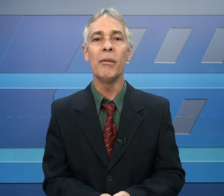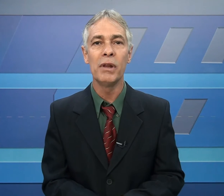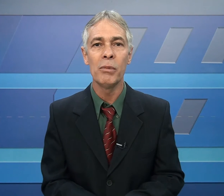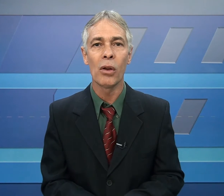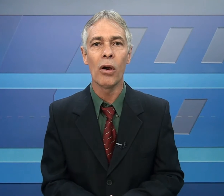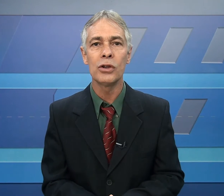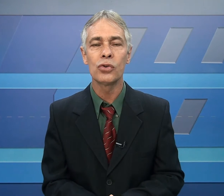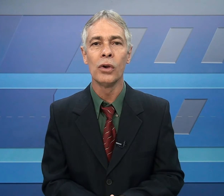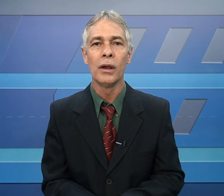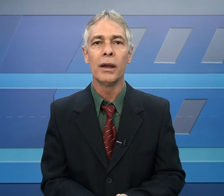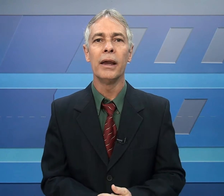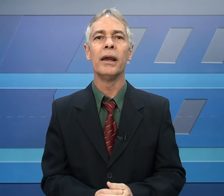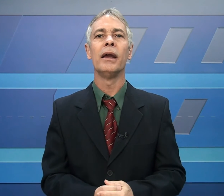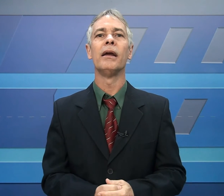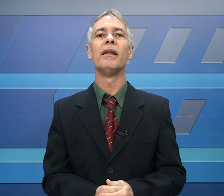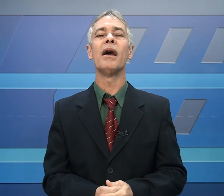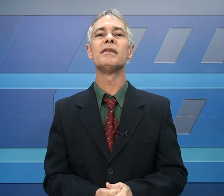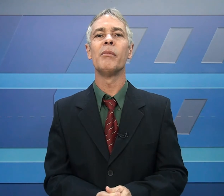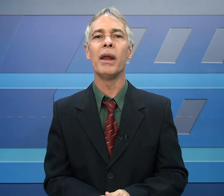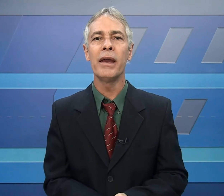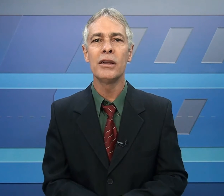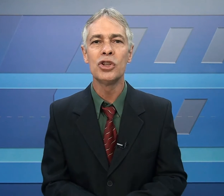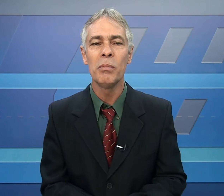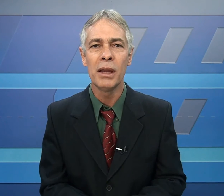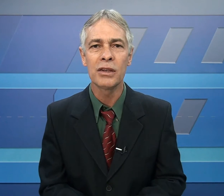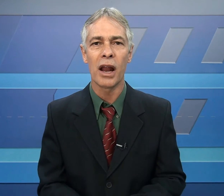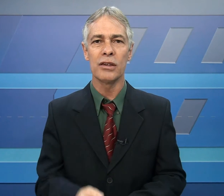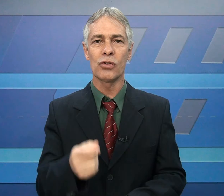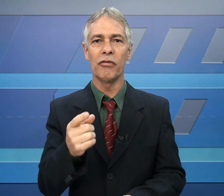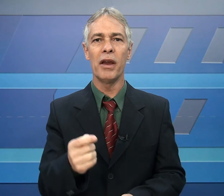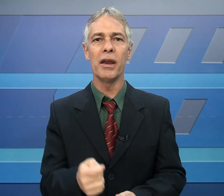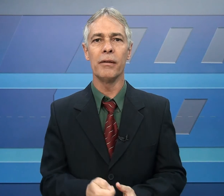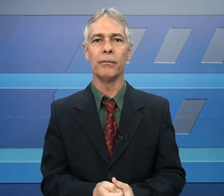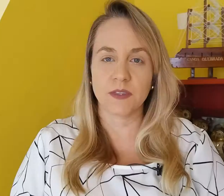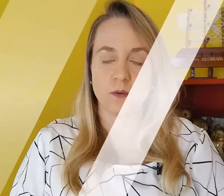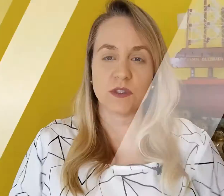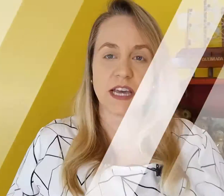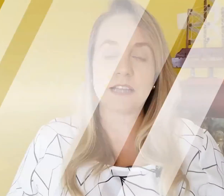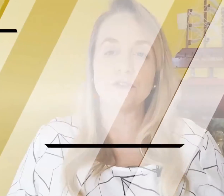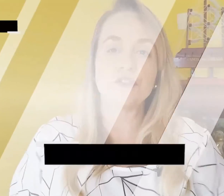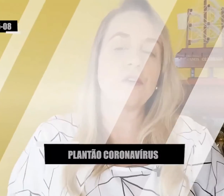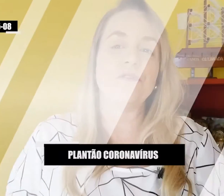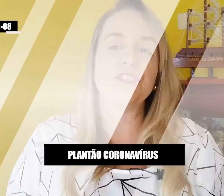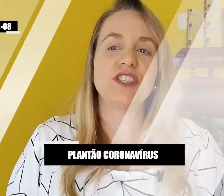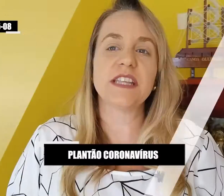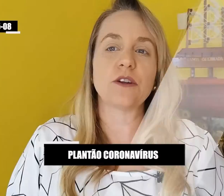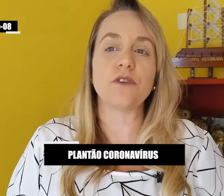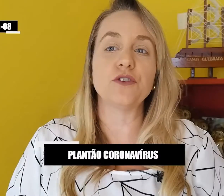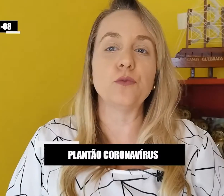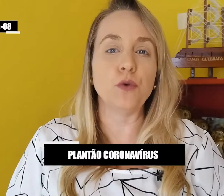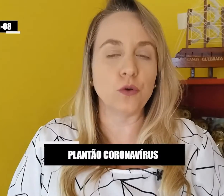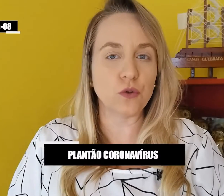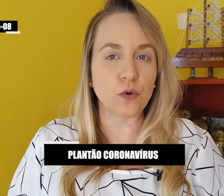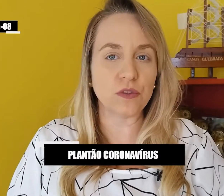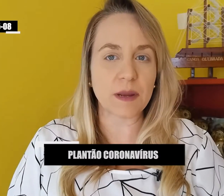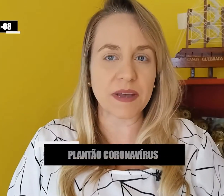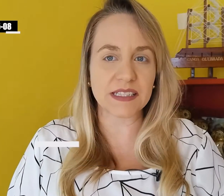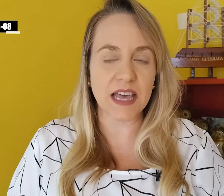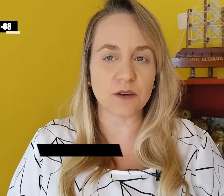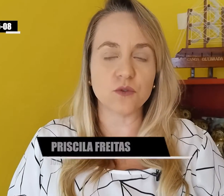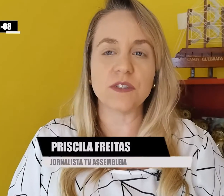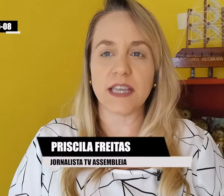boletim epidemiológico da Assembleia de Minas Gerais. Confere aí. Os casos de Covid-19 no